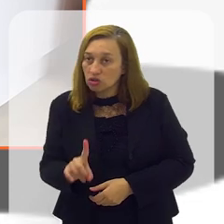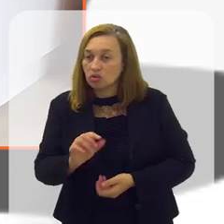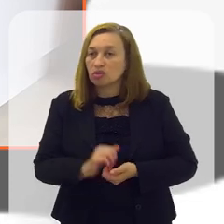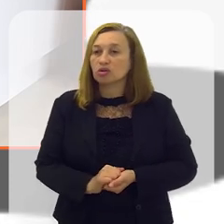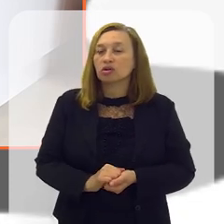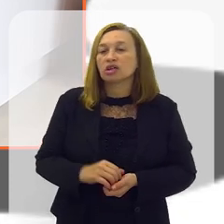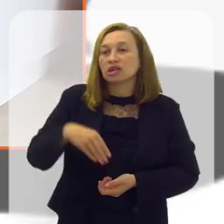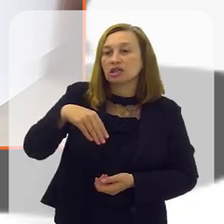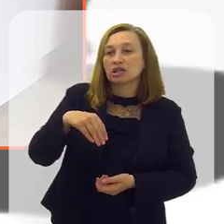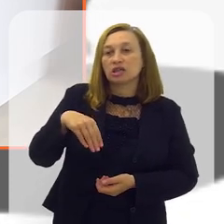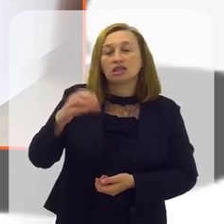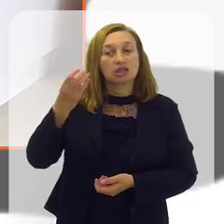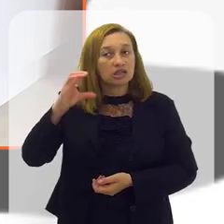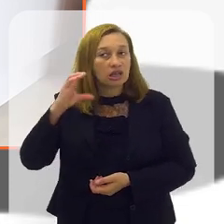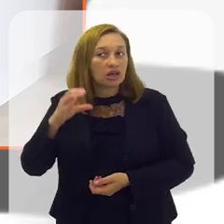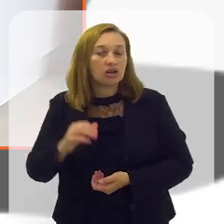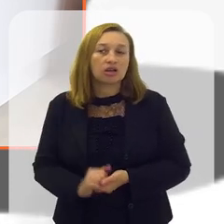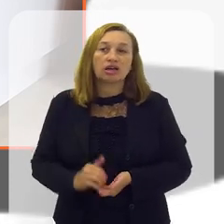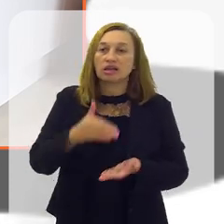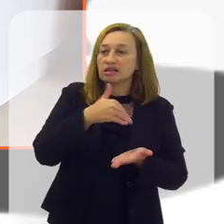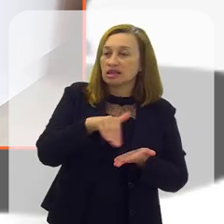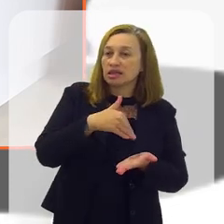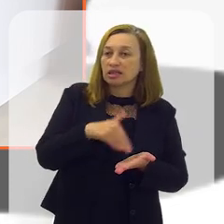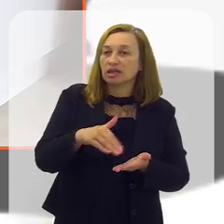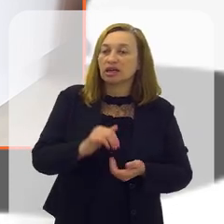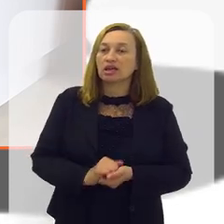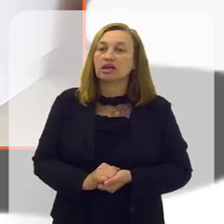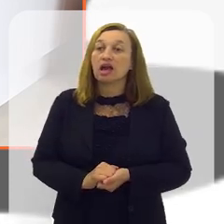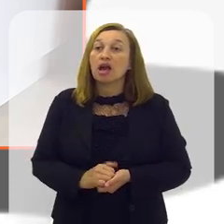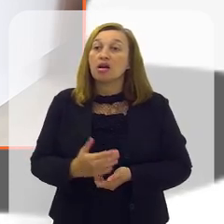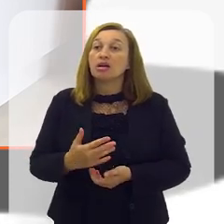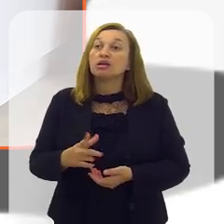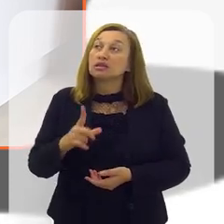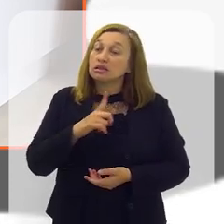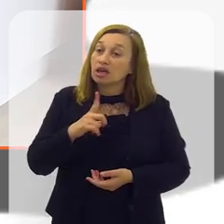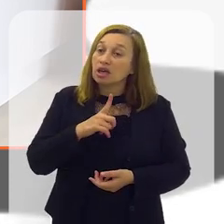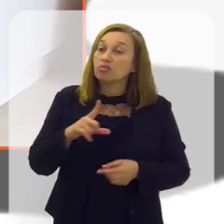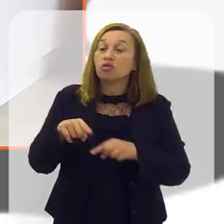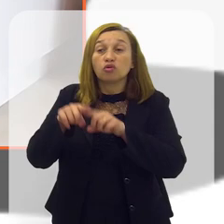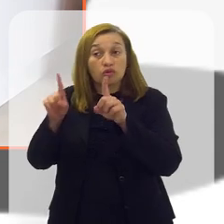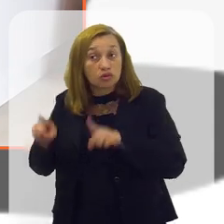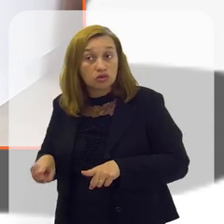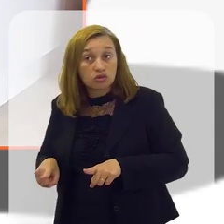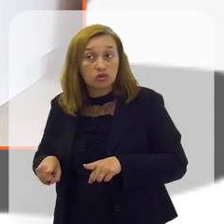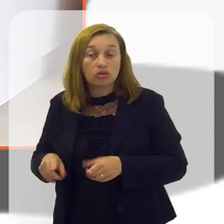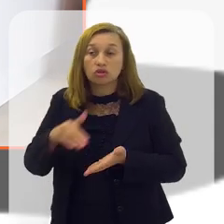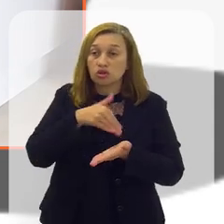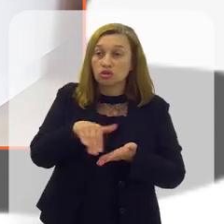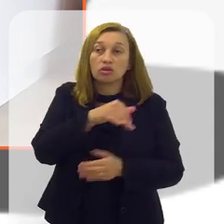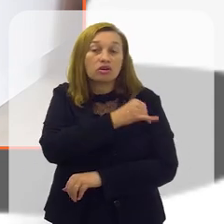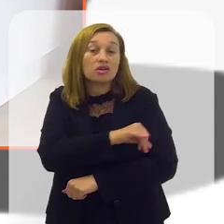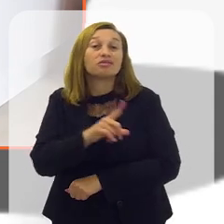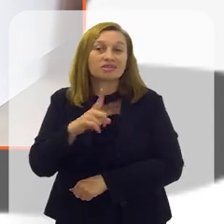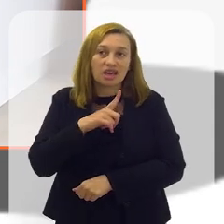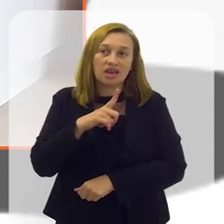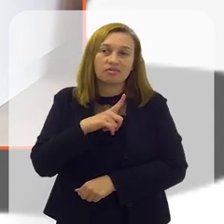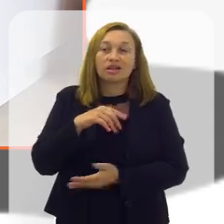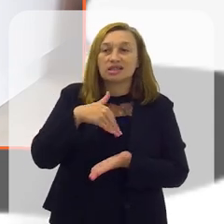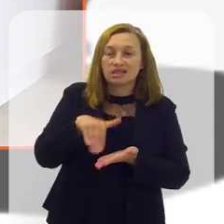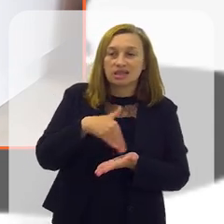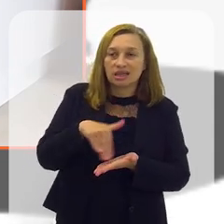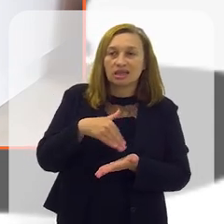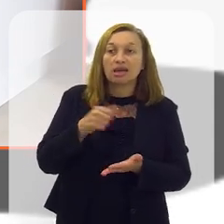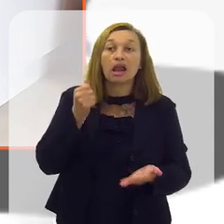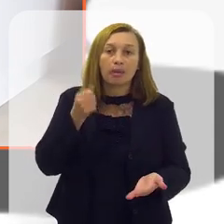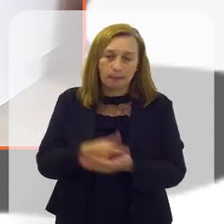de Janeiro, o diretor do escritório de Niterói, a secretária. Mas temos um funcionário no escritório do Rio.